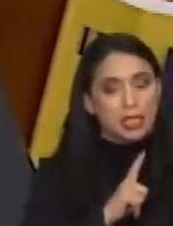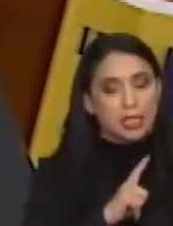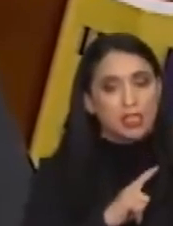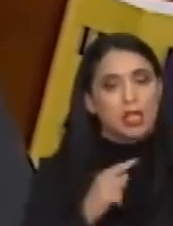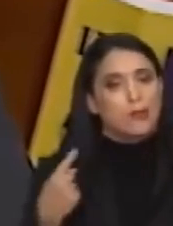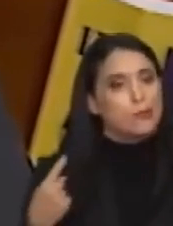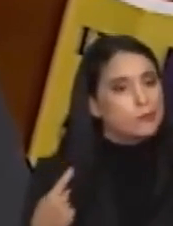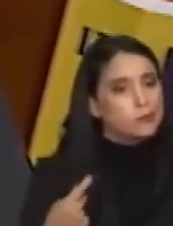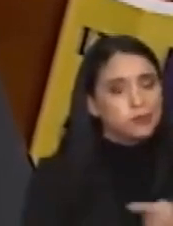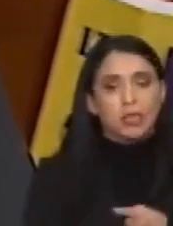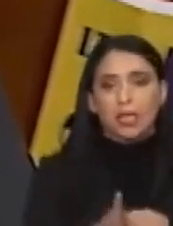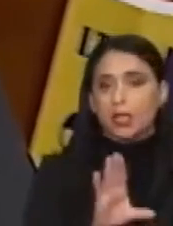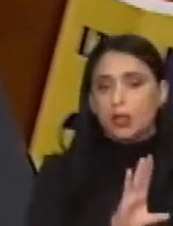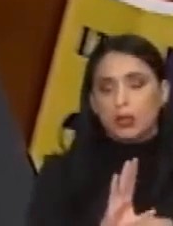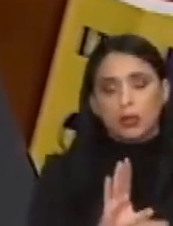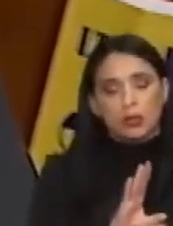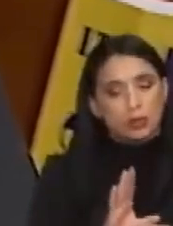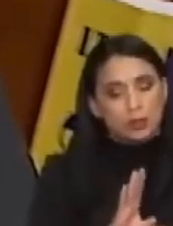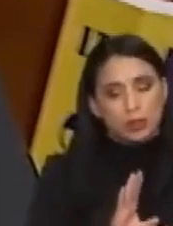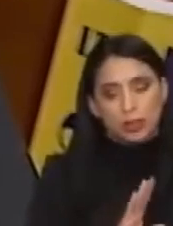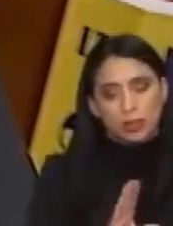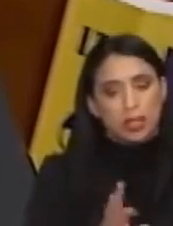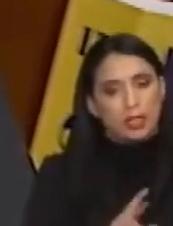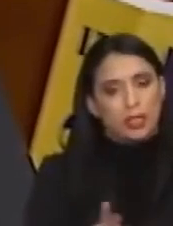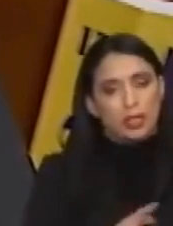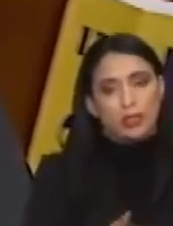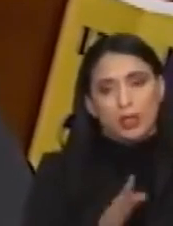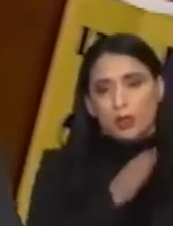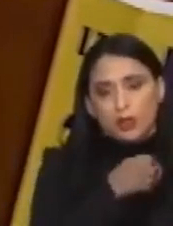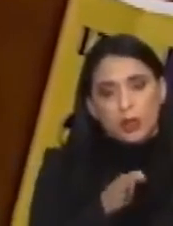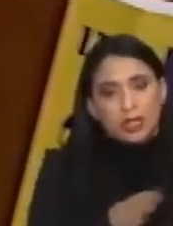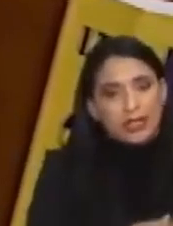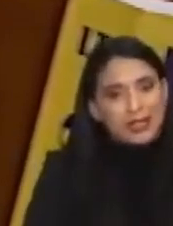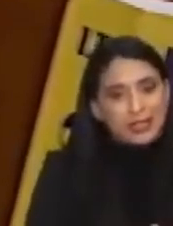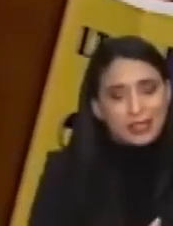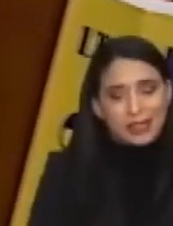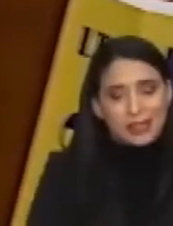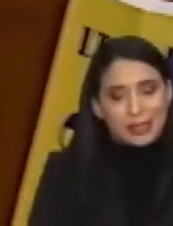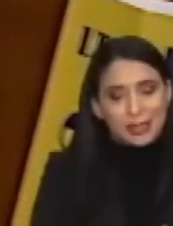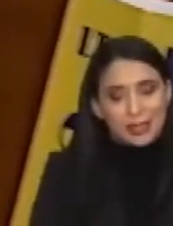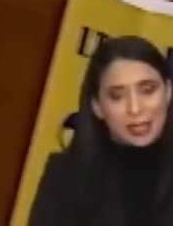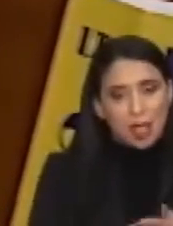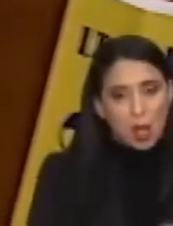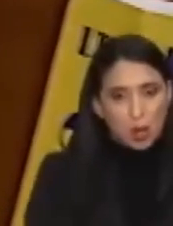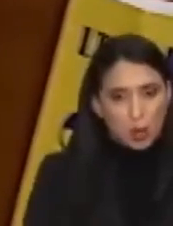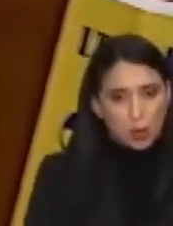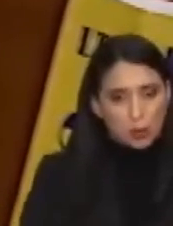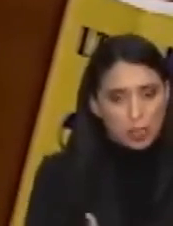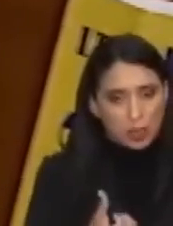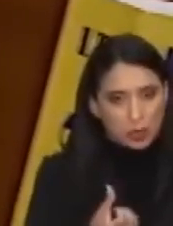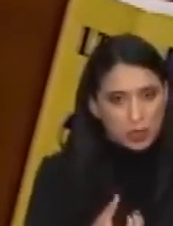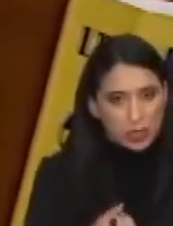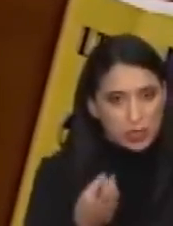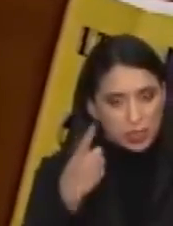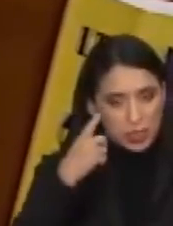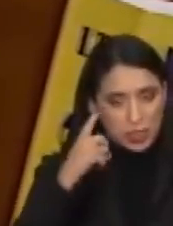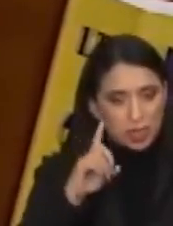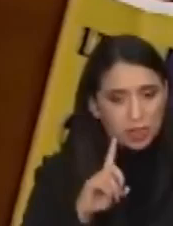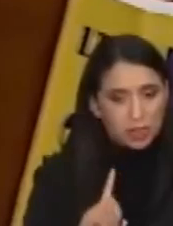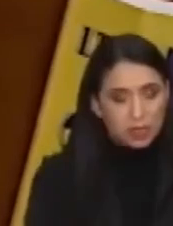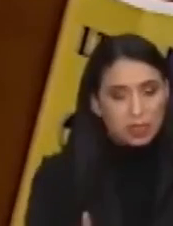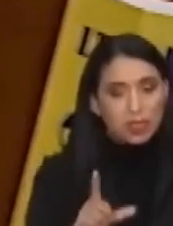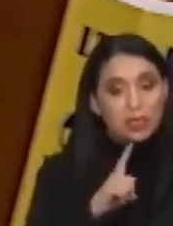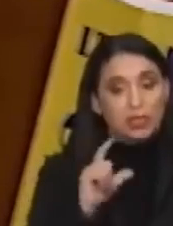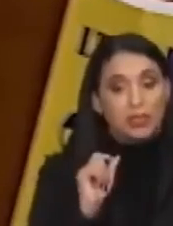abreviado para analisar a ação, que prevê o julgamento direto no plenário sem análise de medidas liminares, ou seja, provisórias.